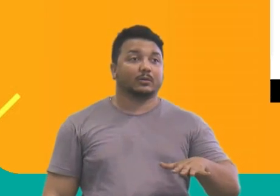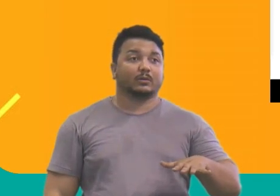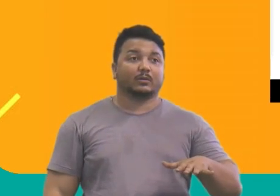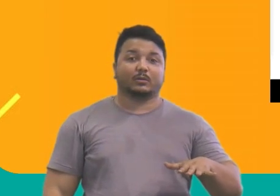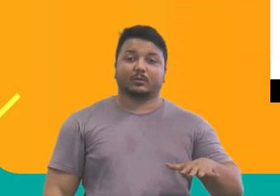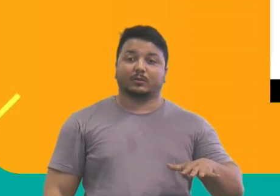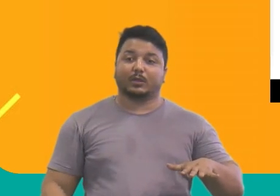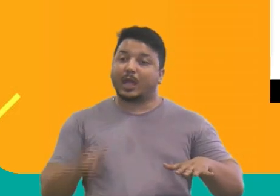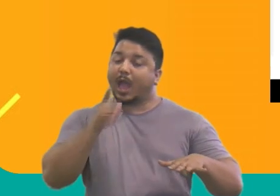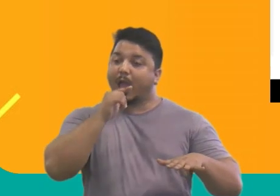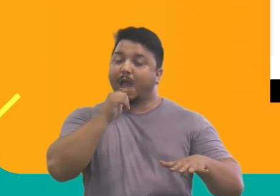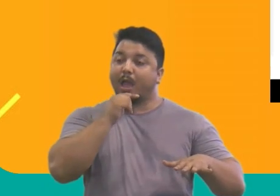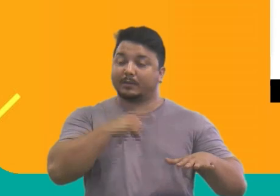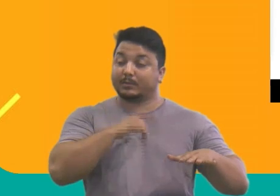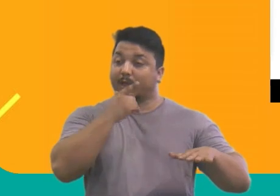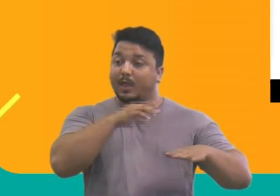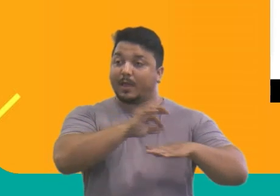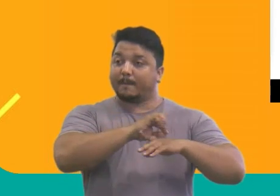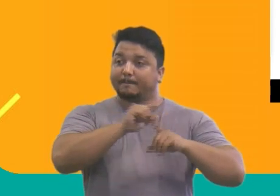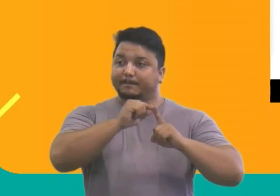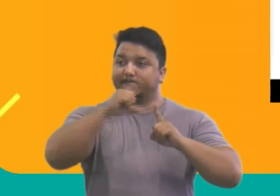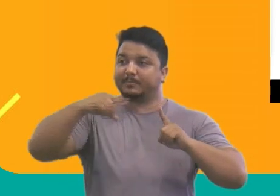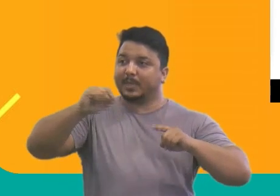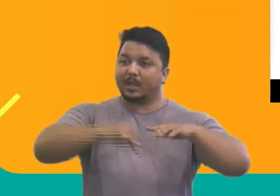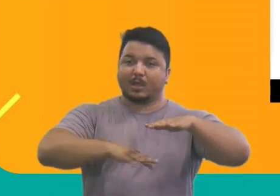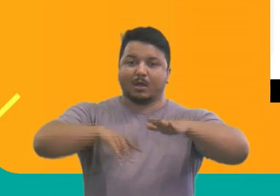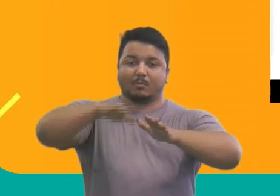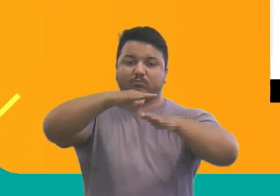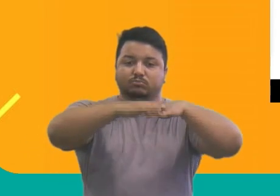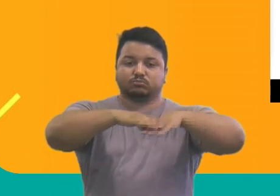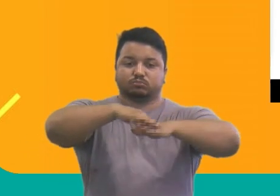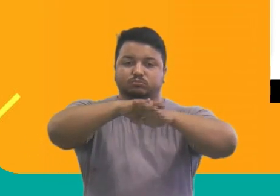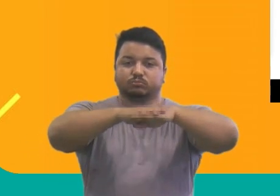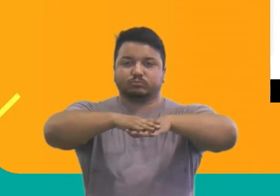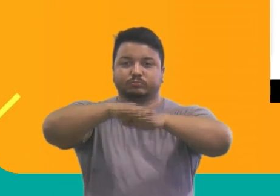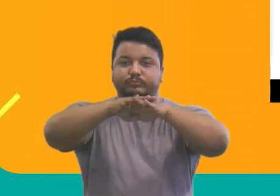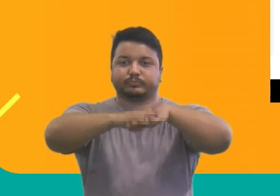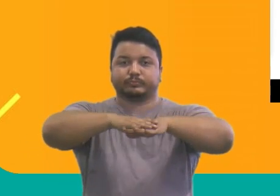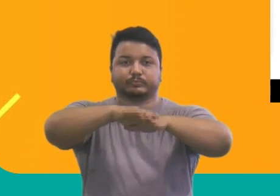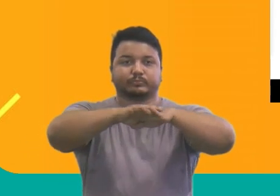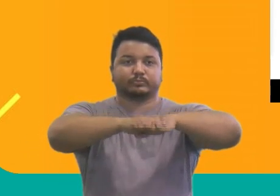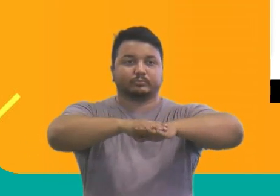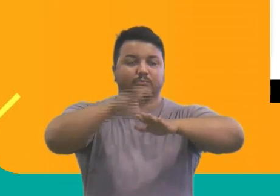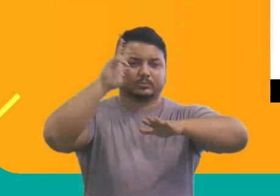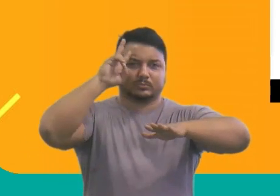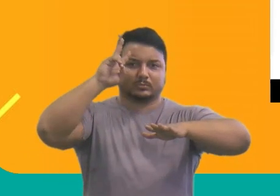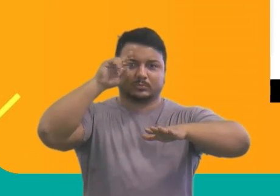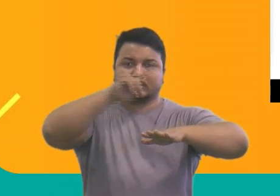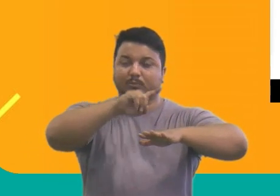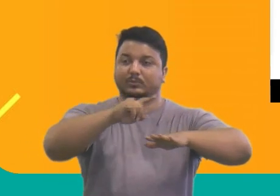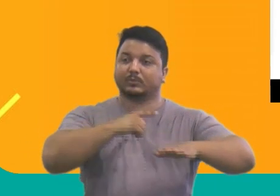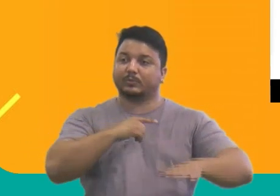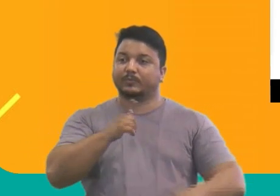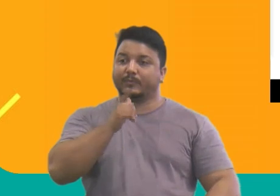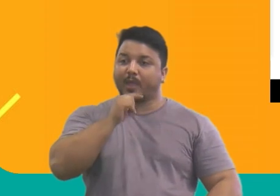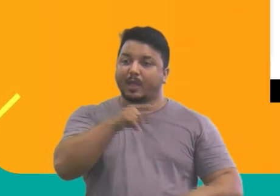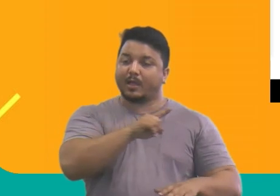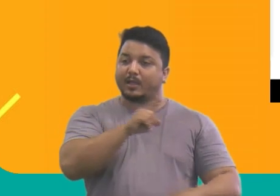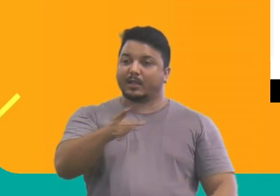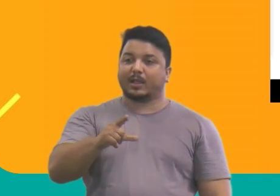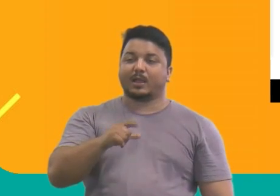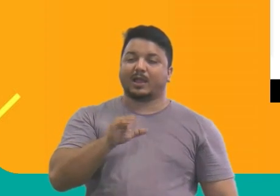Aguapé, que é aquelas plantinhas que ficam em cima do corpo d'água. Se a gente lembrar lá na Lagoa do Tabapuá, na